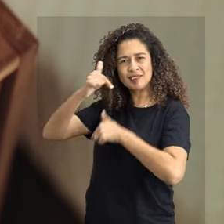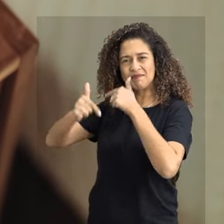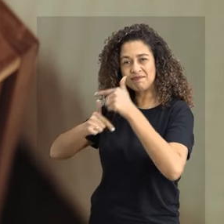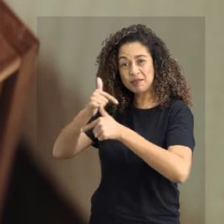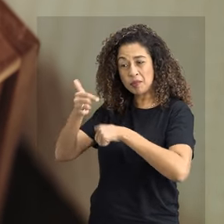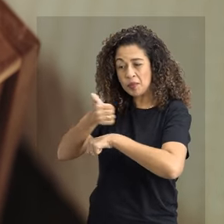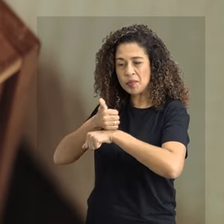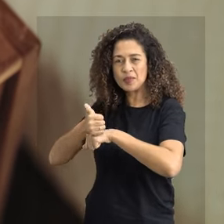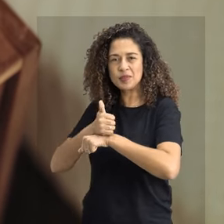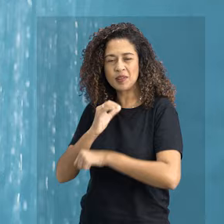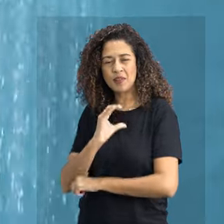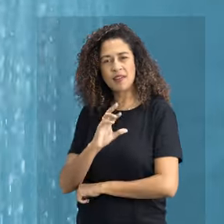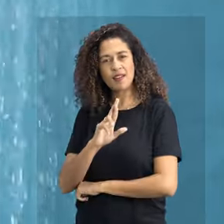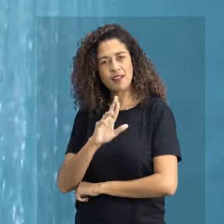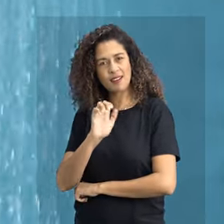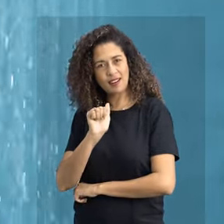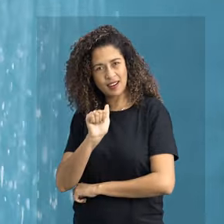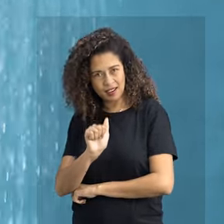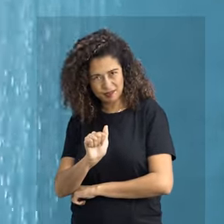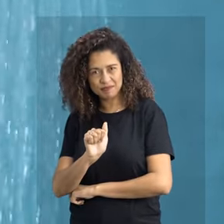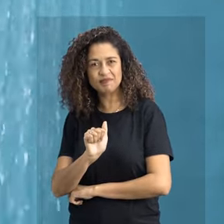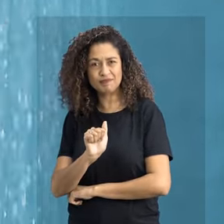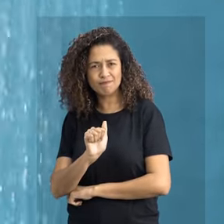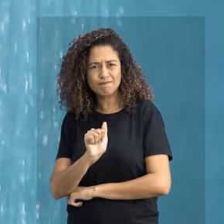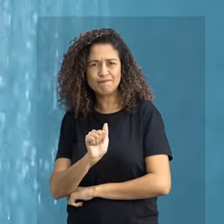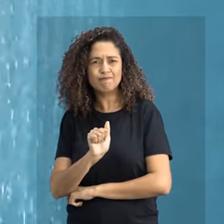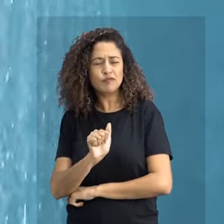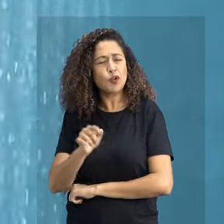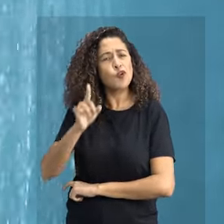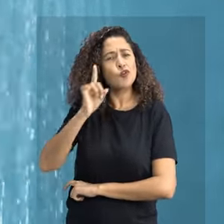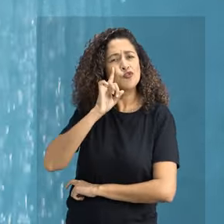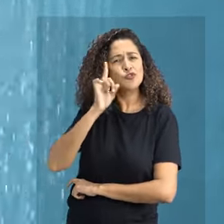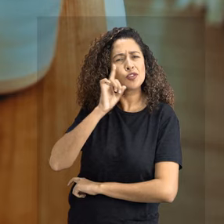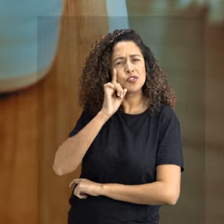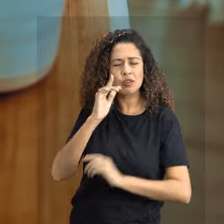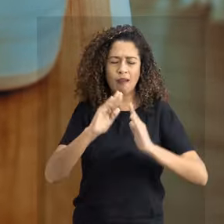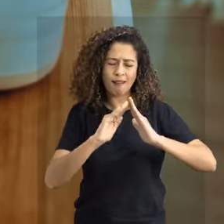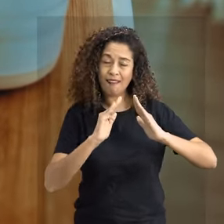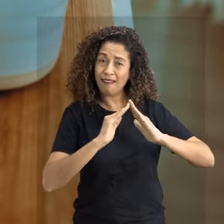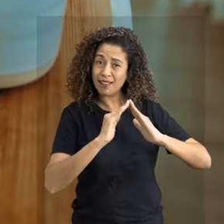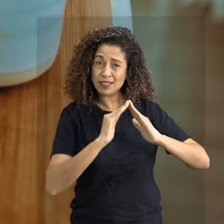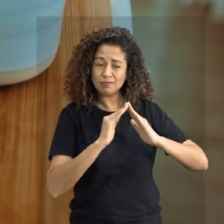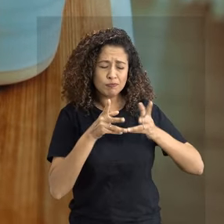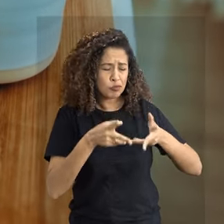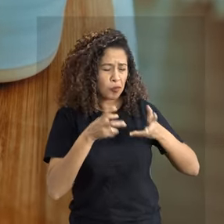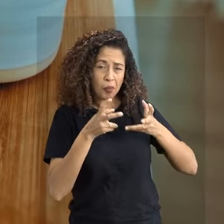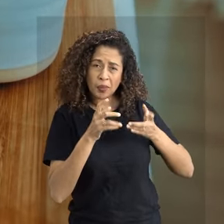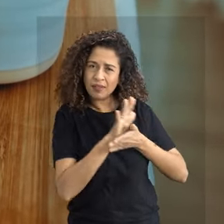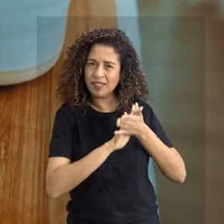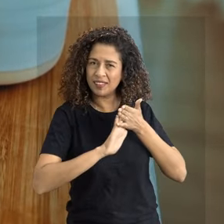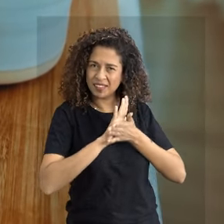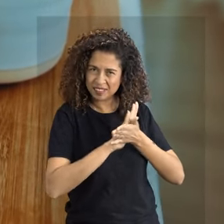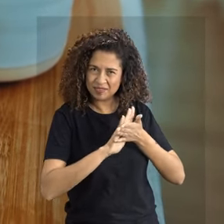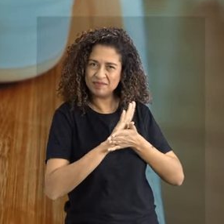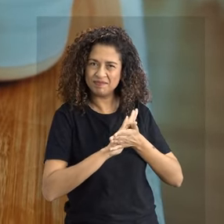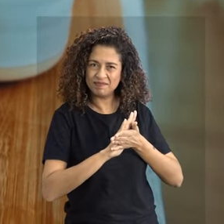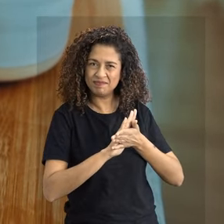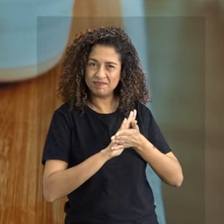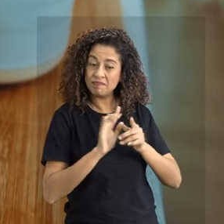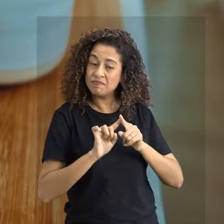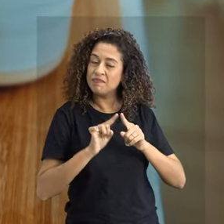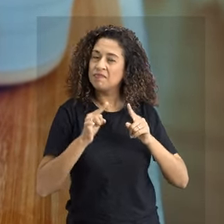tem envolvido o trabalho de um profissional do CREA. Tão natural na rotina da sua casa que quase passa